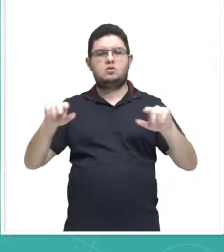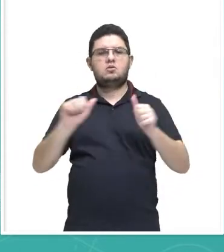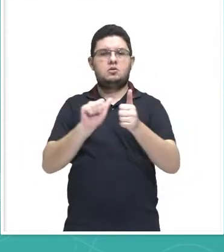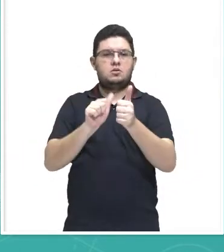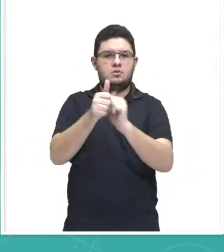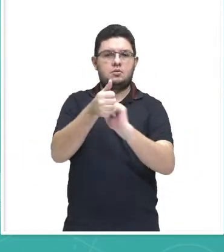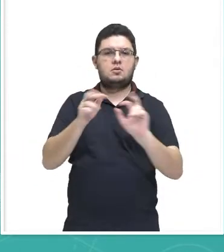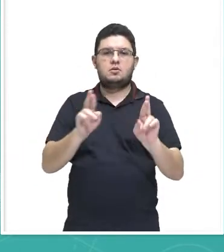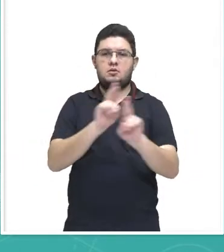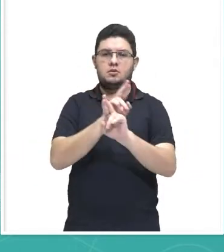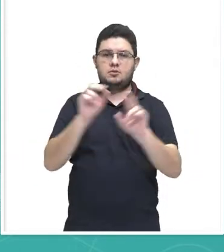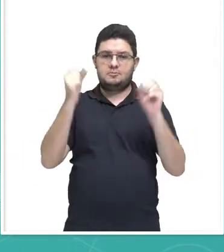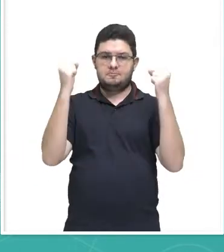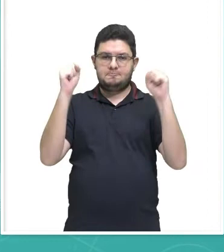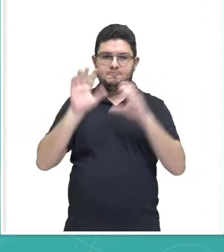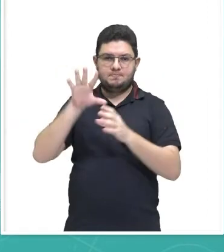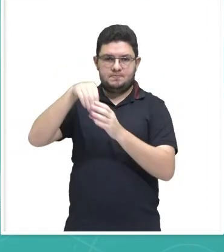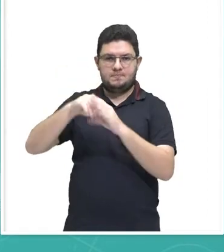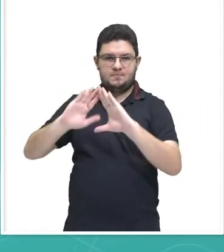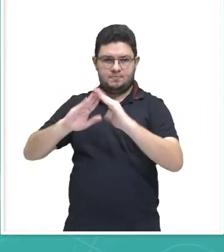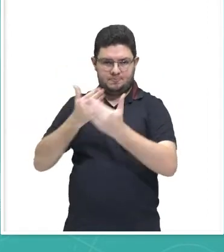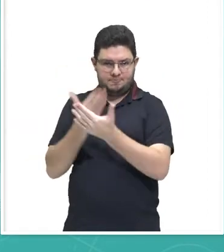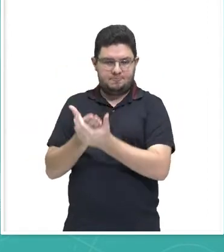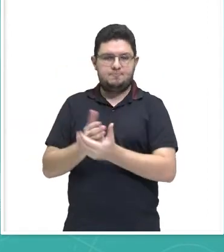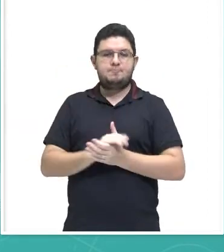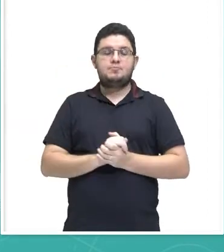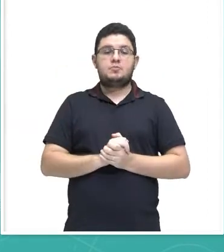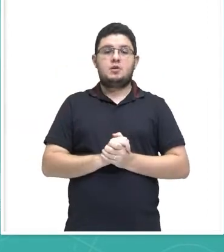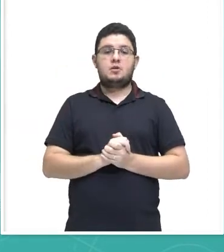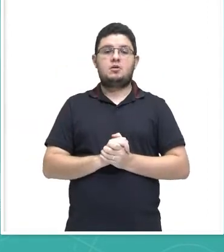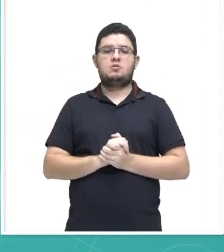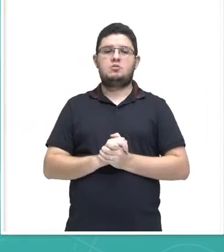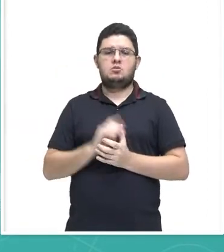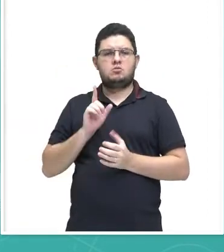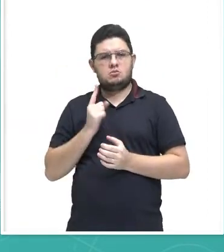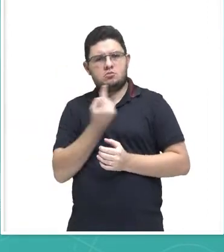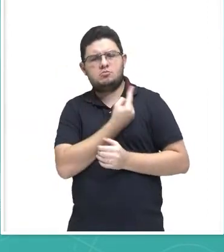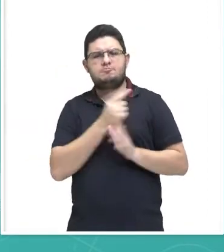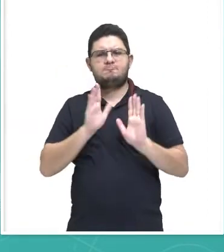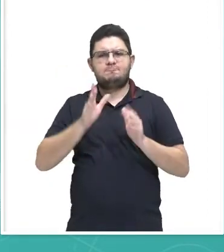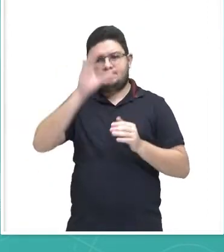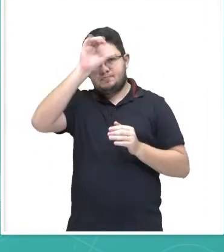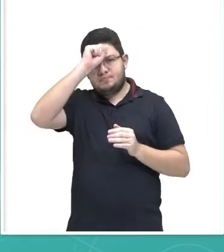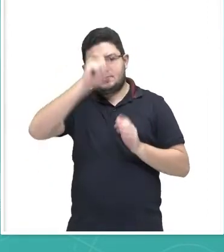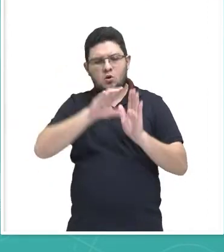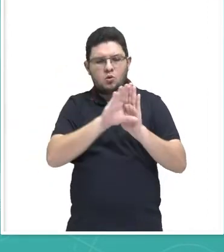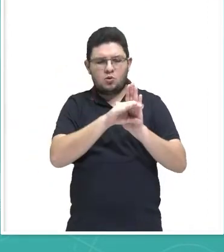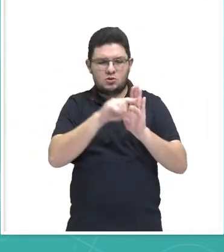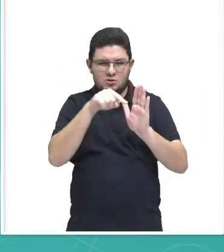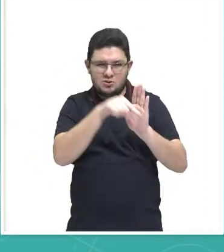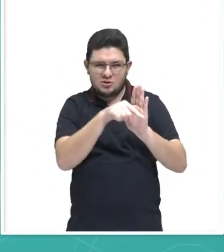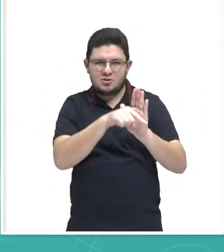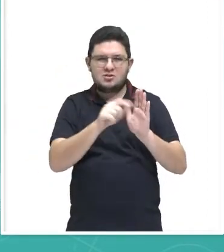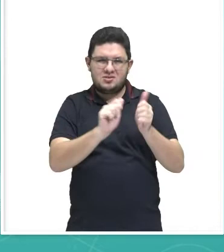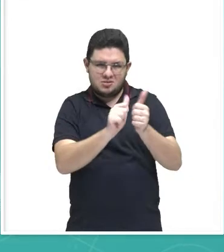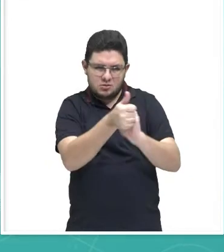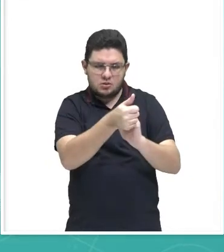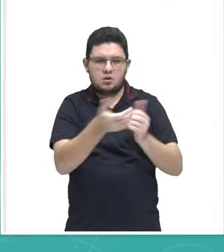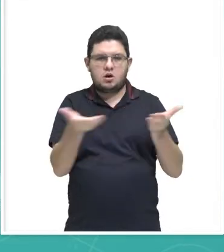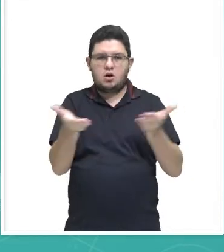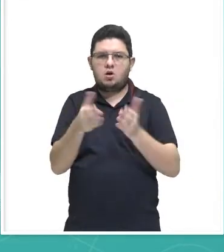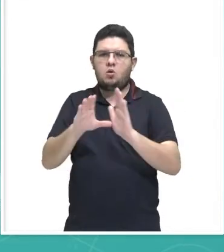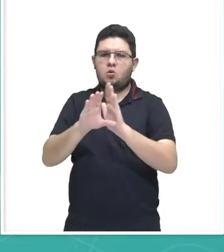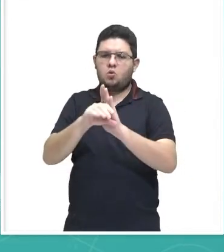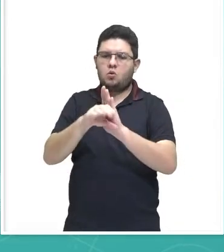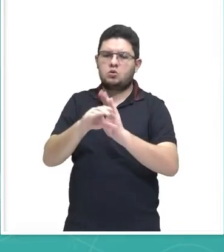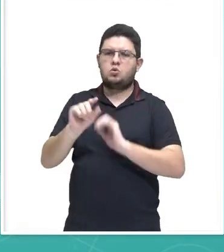educação física escolar. E assim como a gente aprendeu a definição de esporte, eu quero que vocês vejam agora a definição de